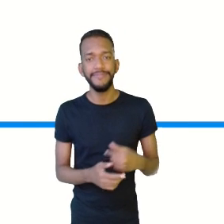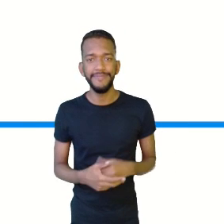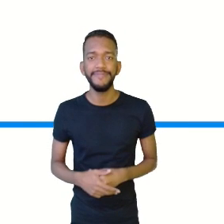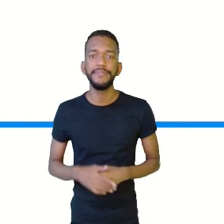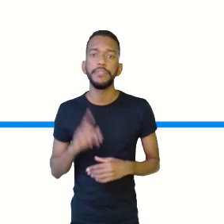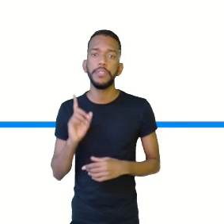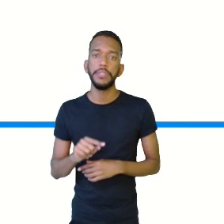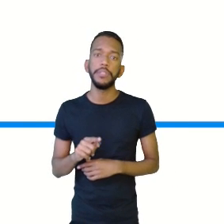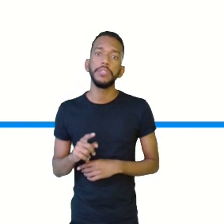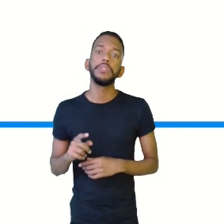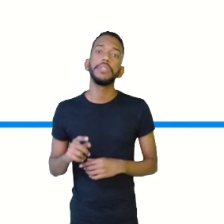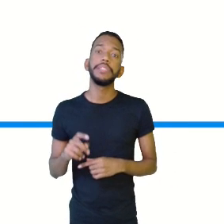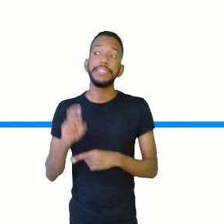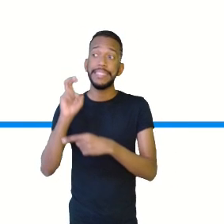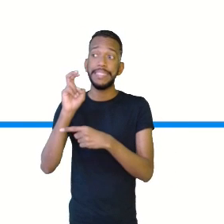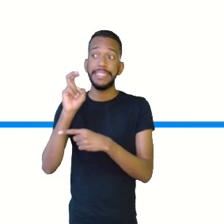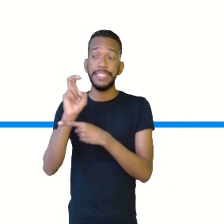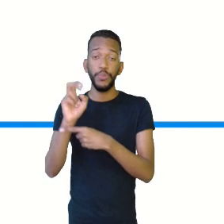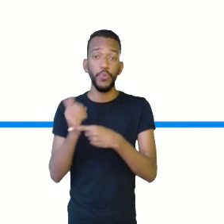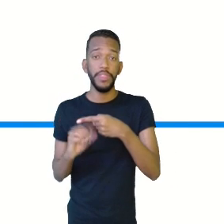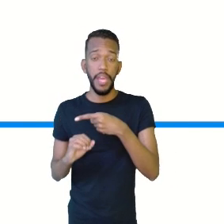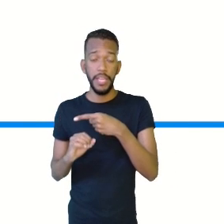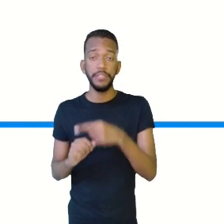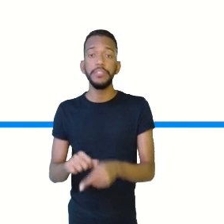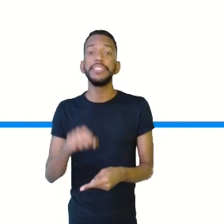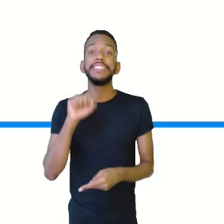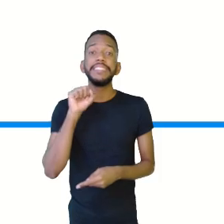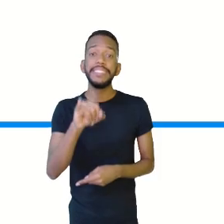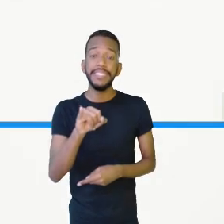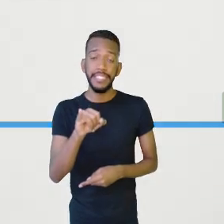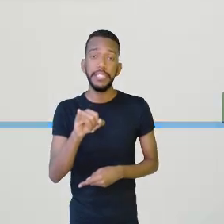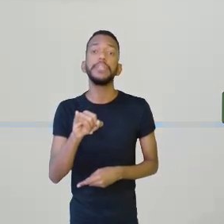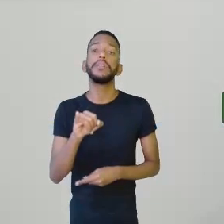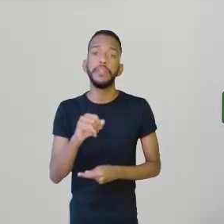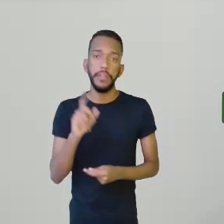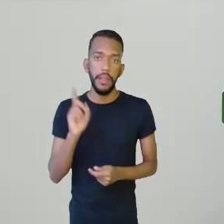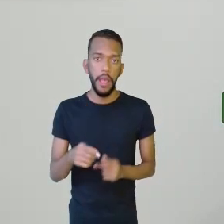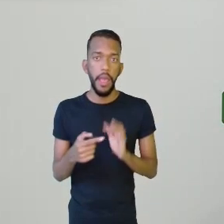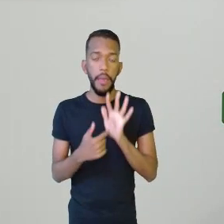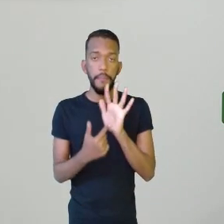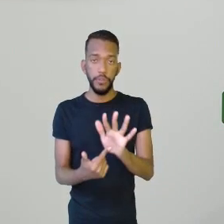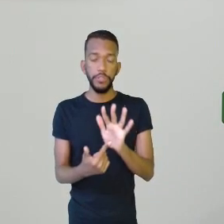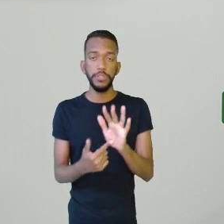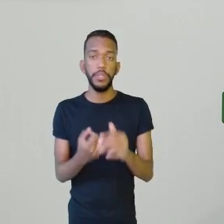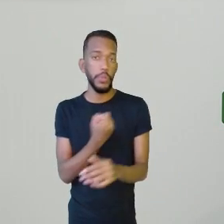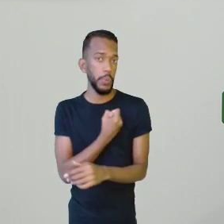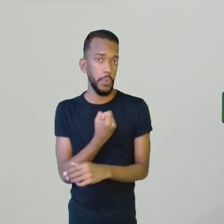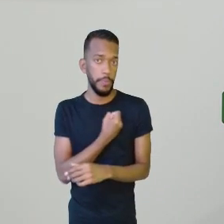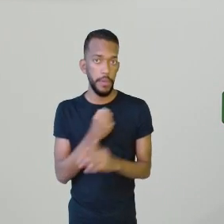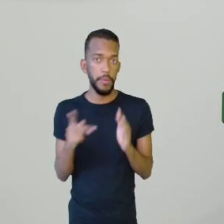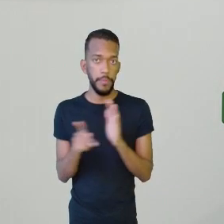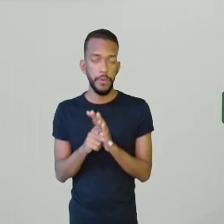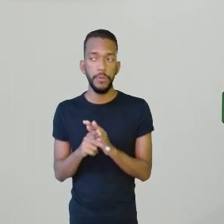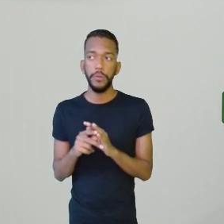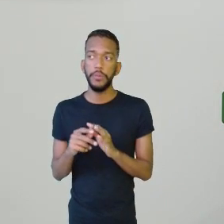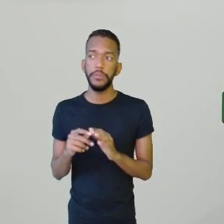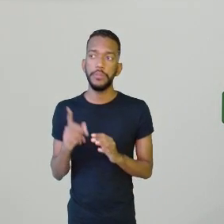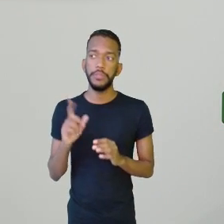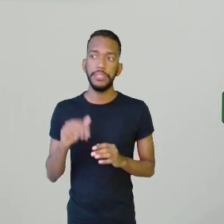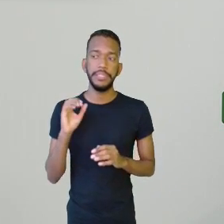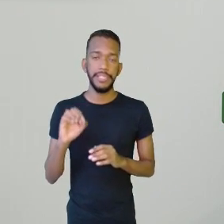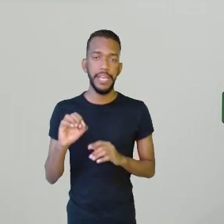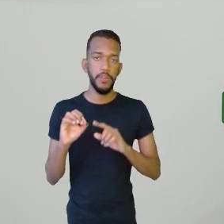5 décimos. Se fosse representado em números decimais,